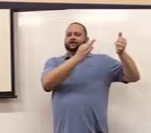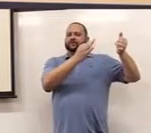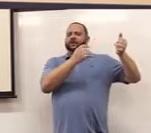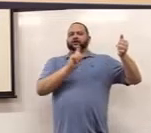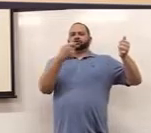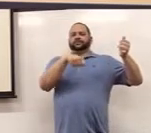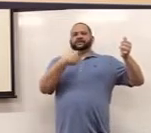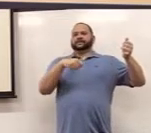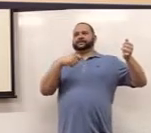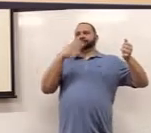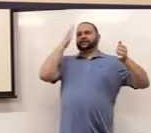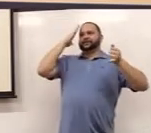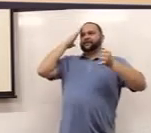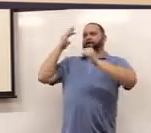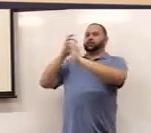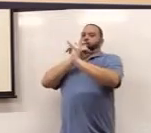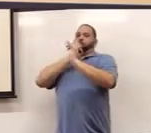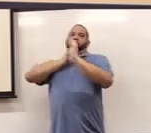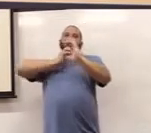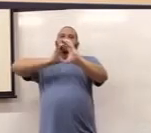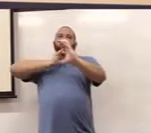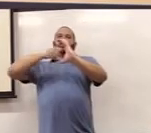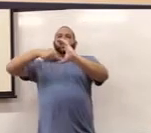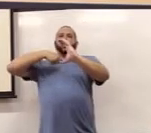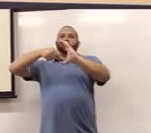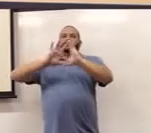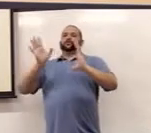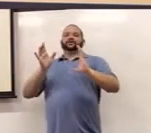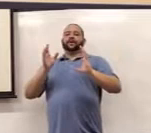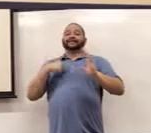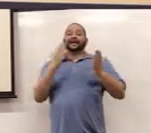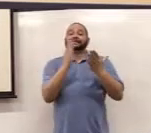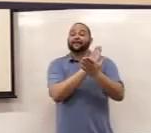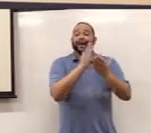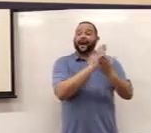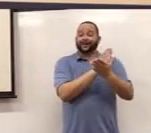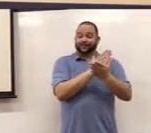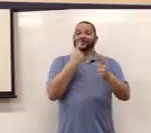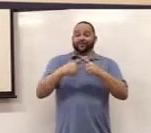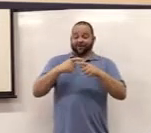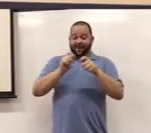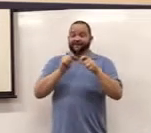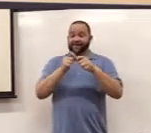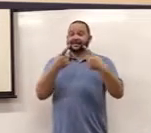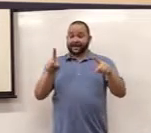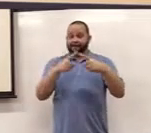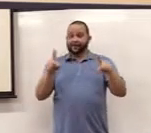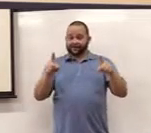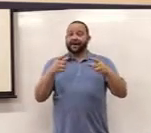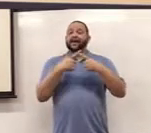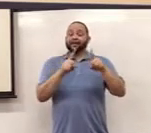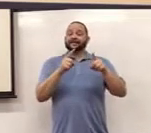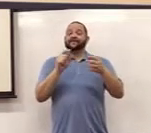que o trombone está tocando. Só está escrito na partitura do violino que o trombone está tocando. Né? Então, além de escrever a música inteira,